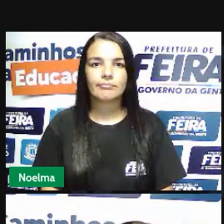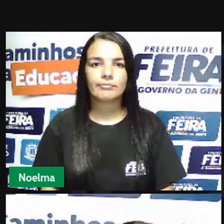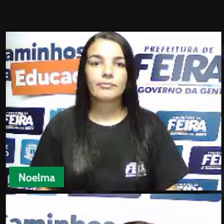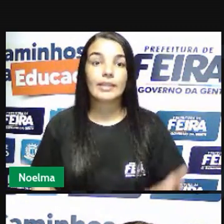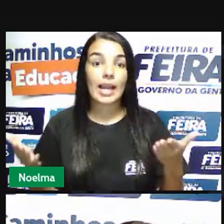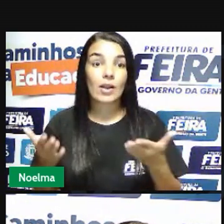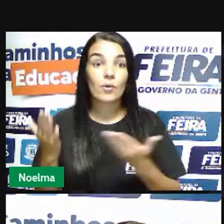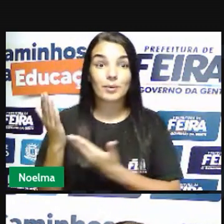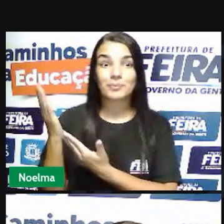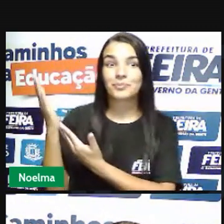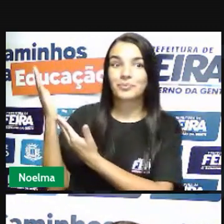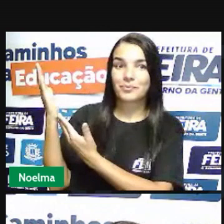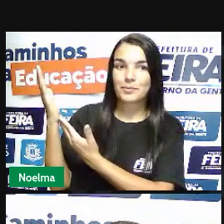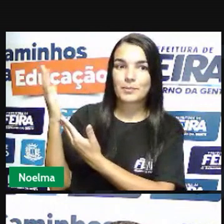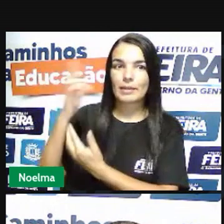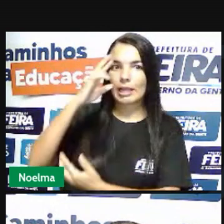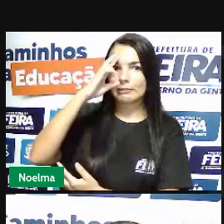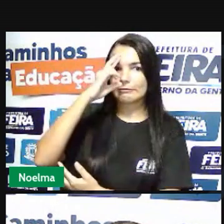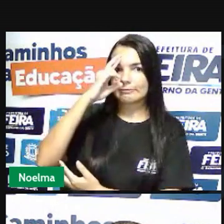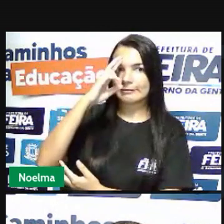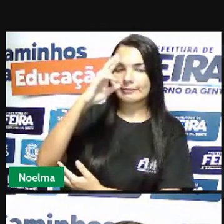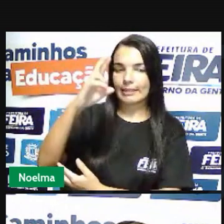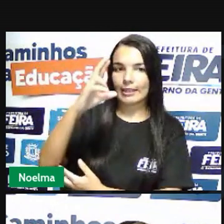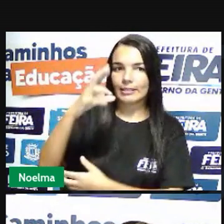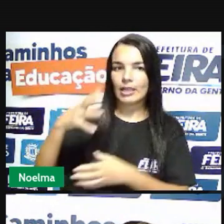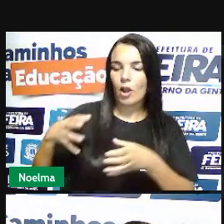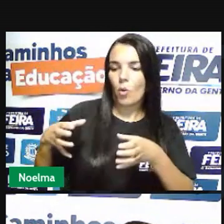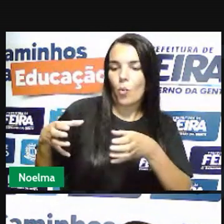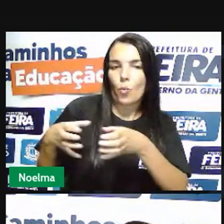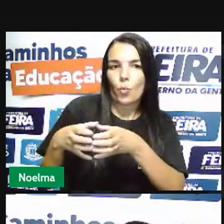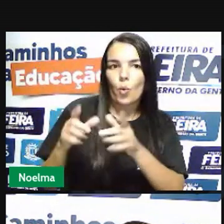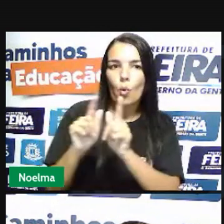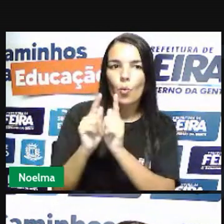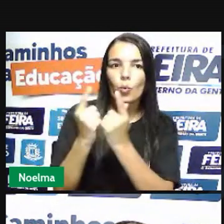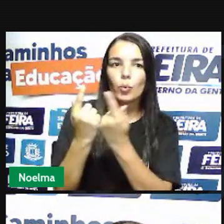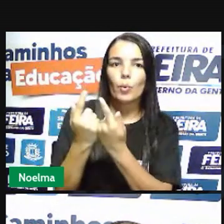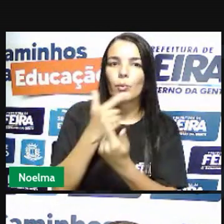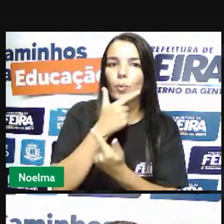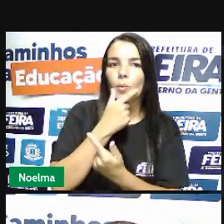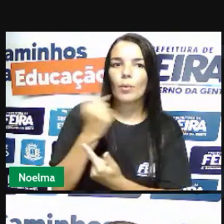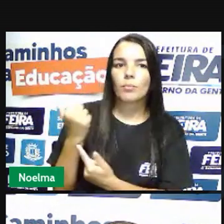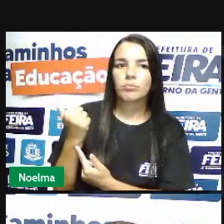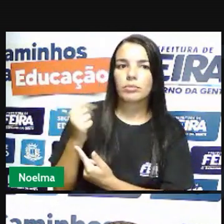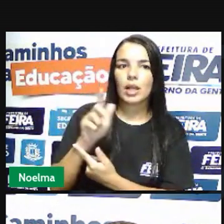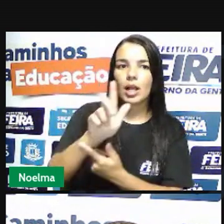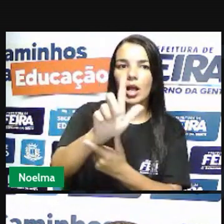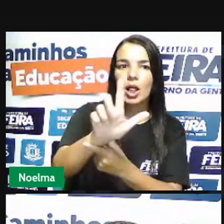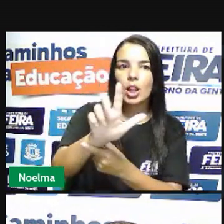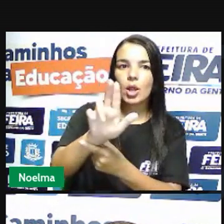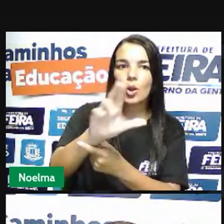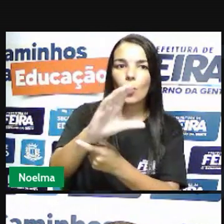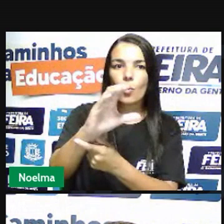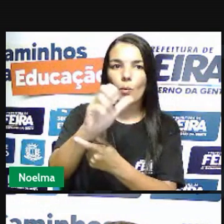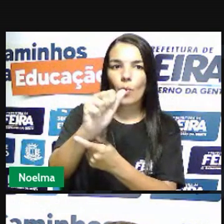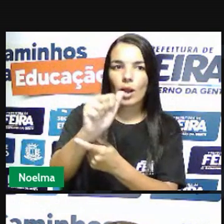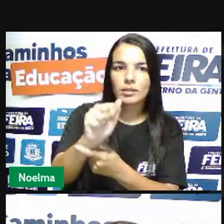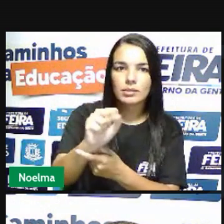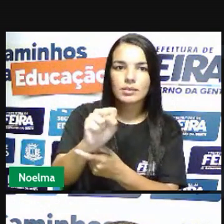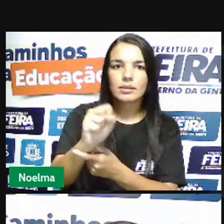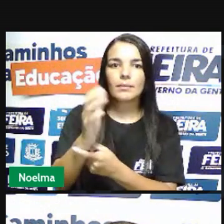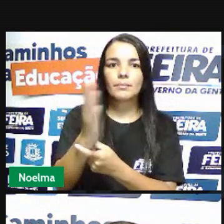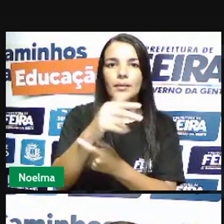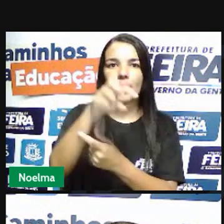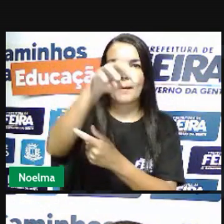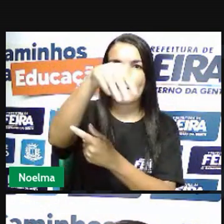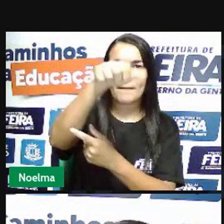E aí nós temos os líderes da Conjuração Baiana, Lucas Dantas, Manuel Faustino, Luiz Gonzaga e João